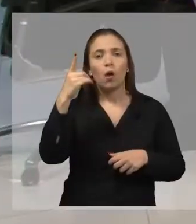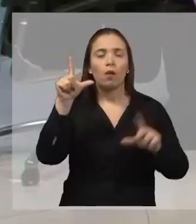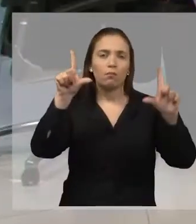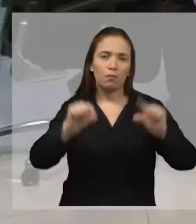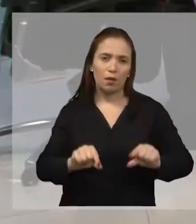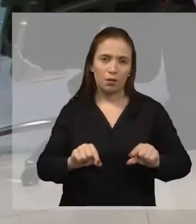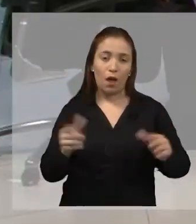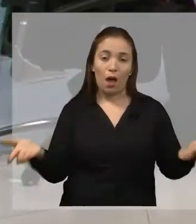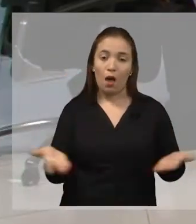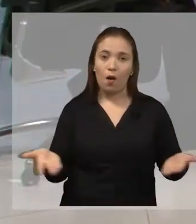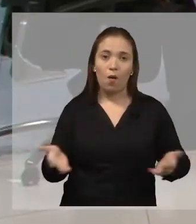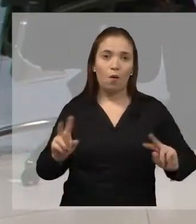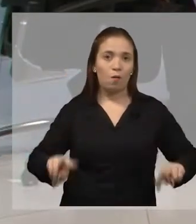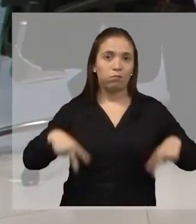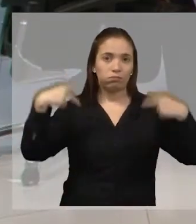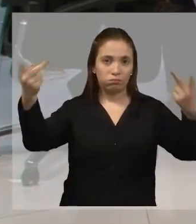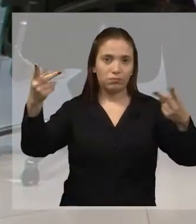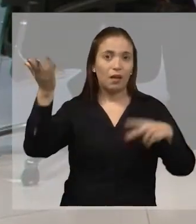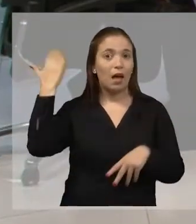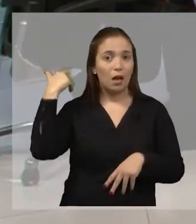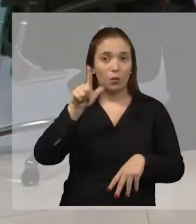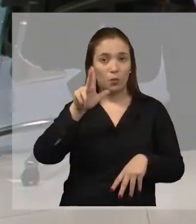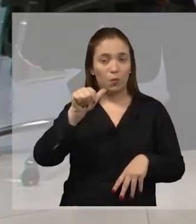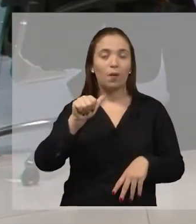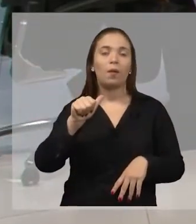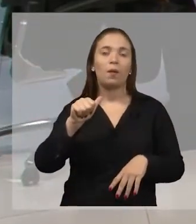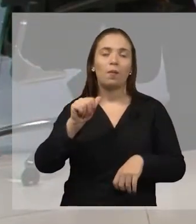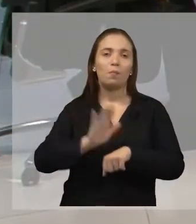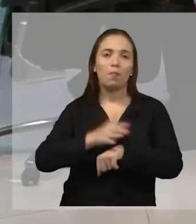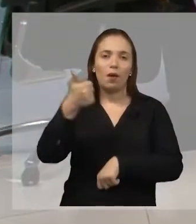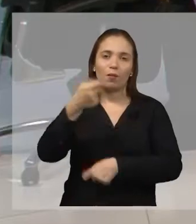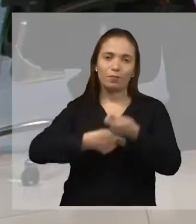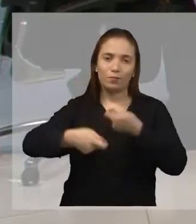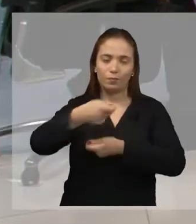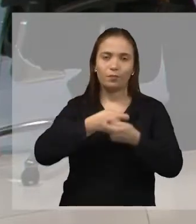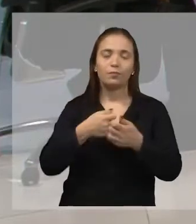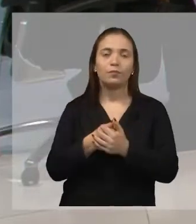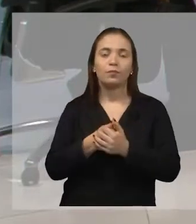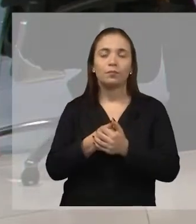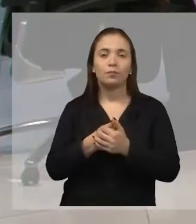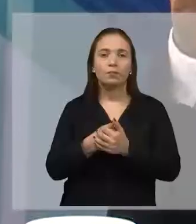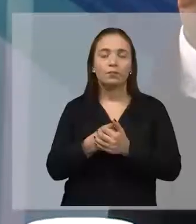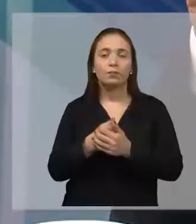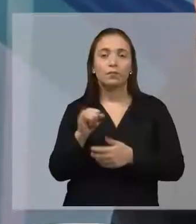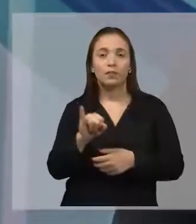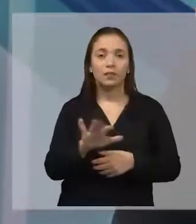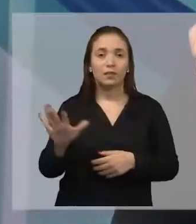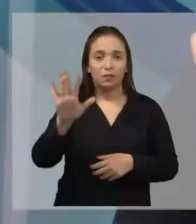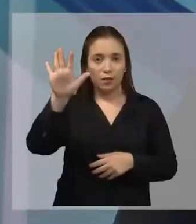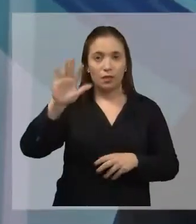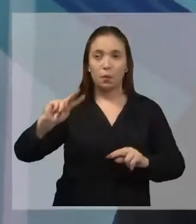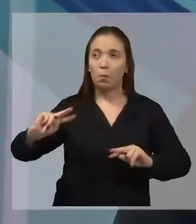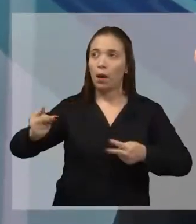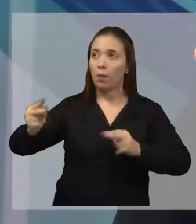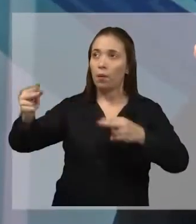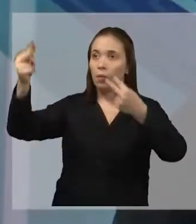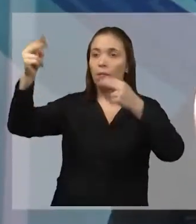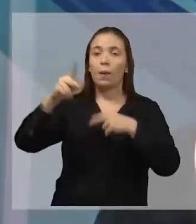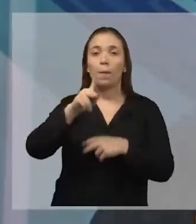desse dinheiro por parte de agentes financeiros, onde os bancos são grandes agentes financeiros. Agora, também faz parte da proposta do